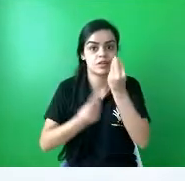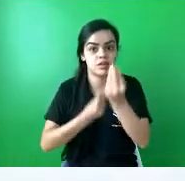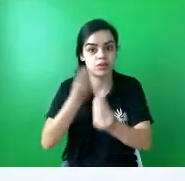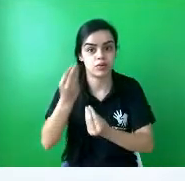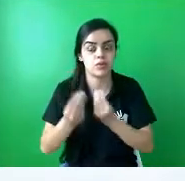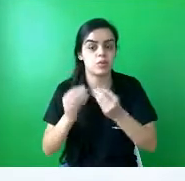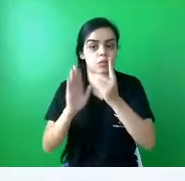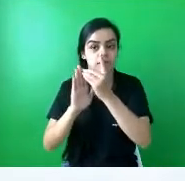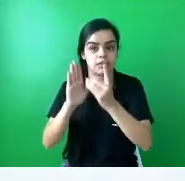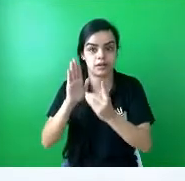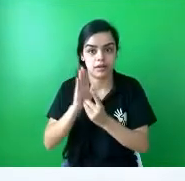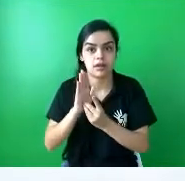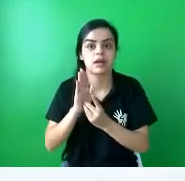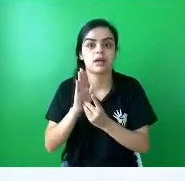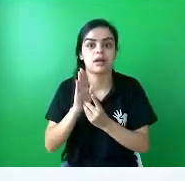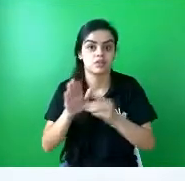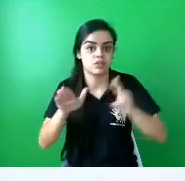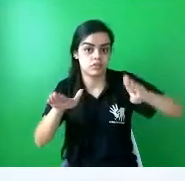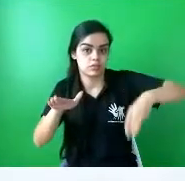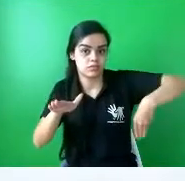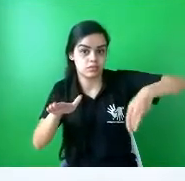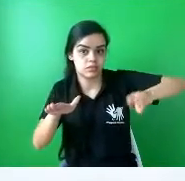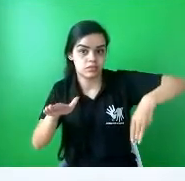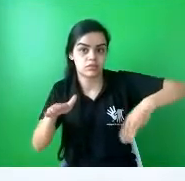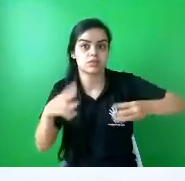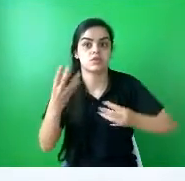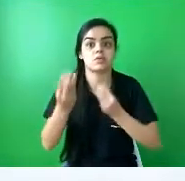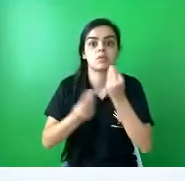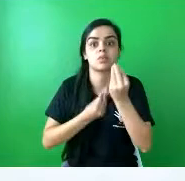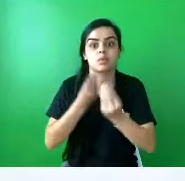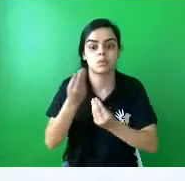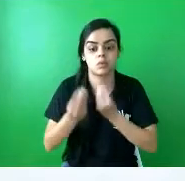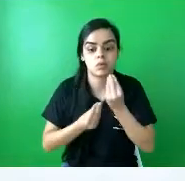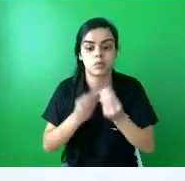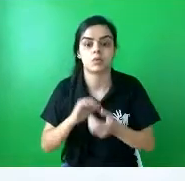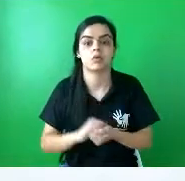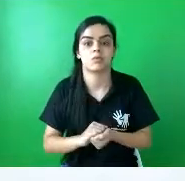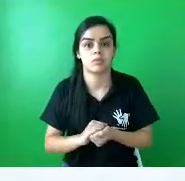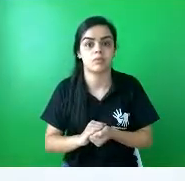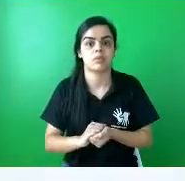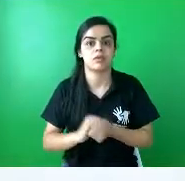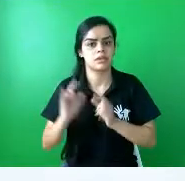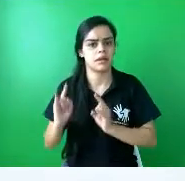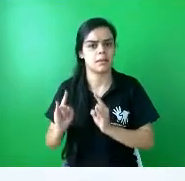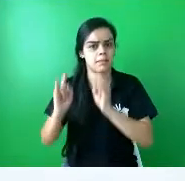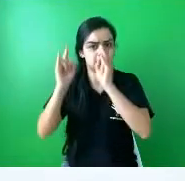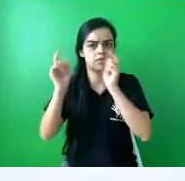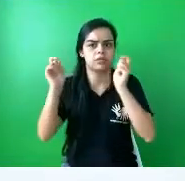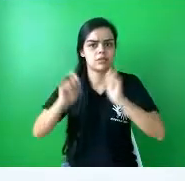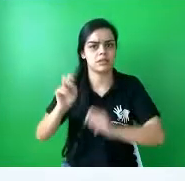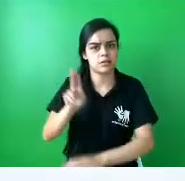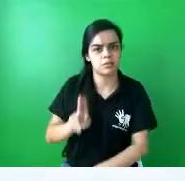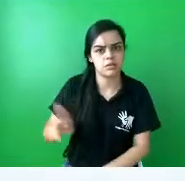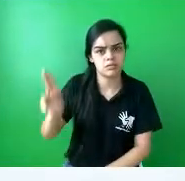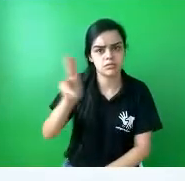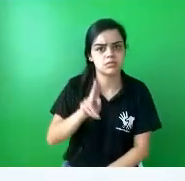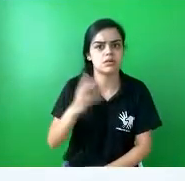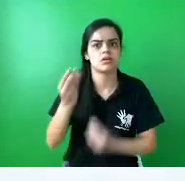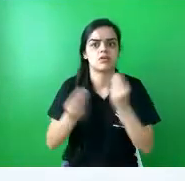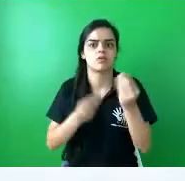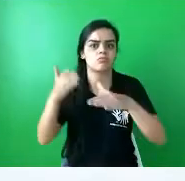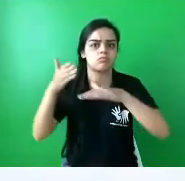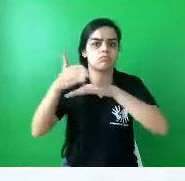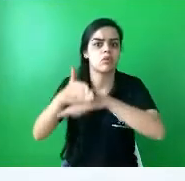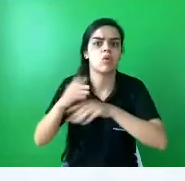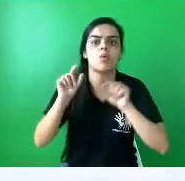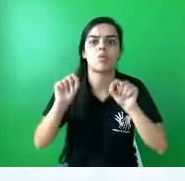o decreto de Matinhos, quantos apartamentos podem ser utilizados e quem chegar até